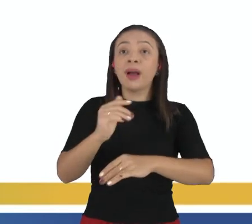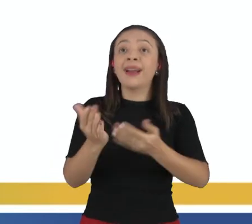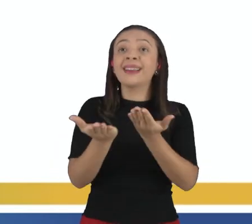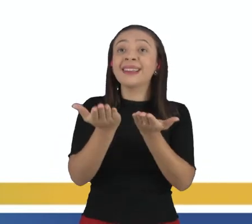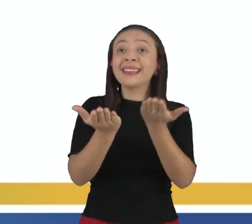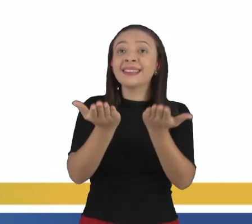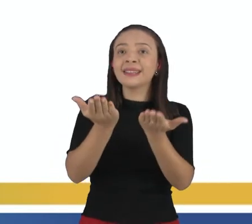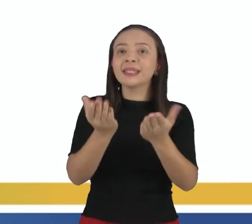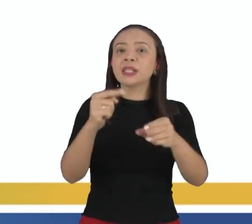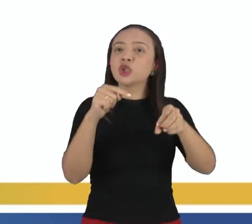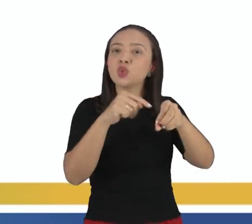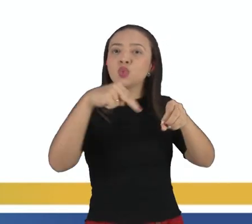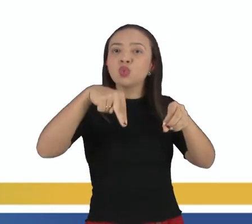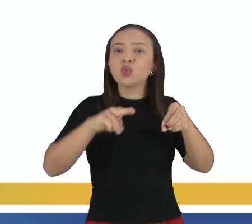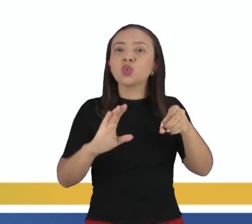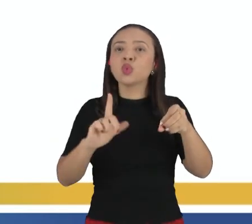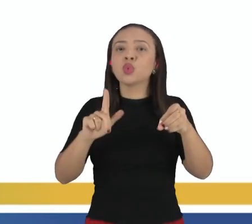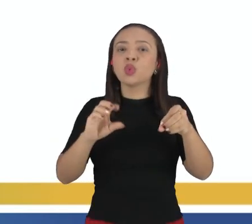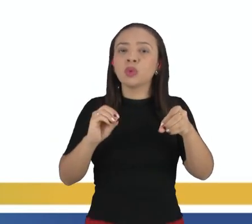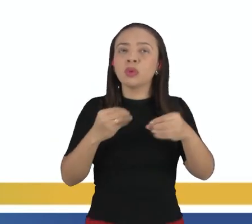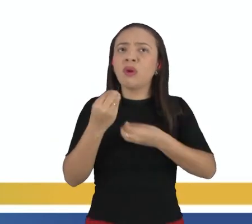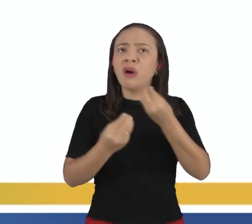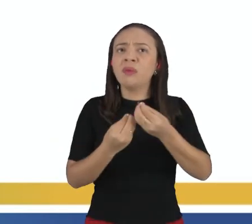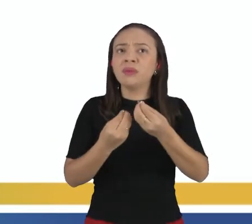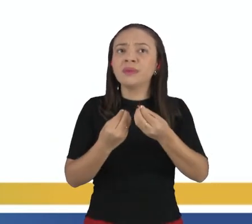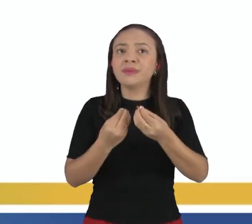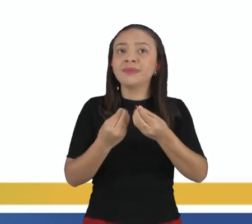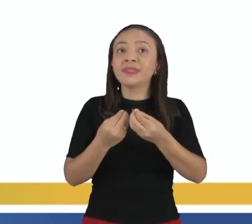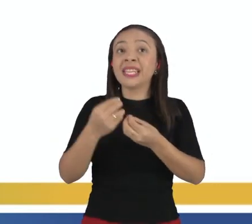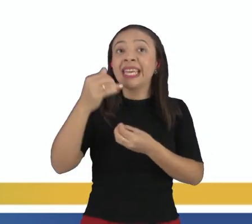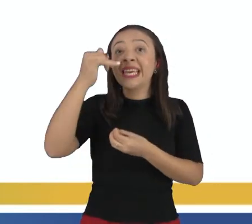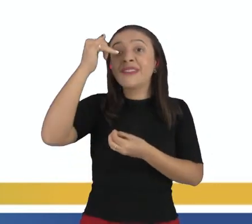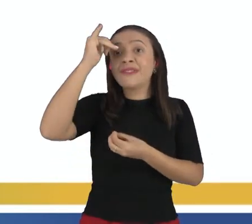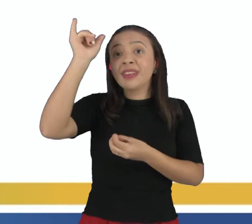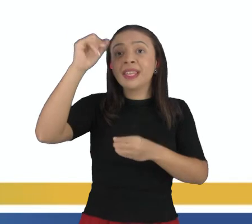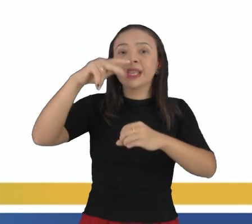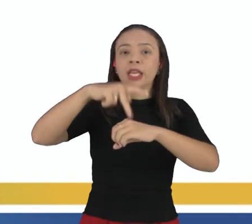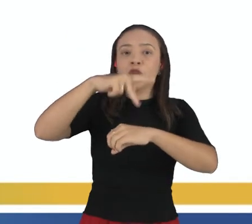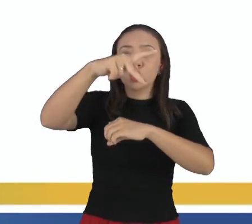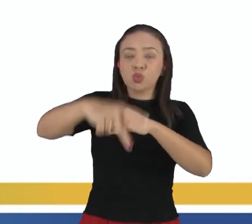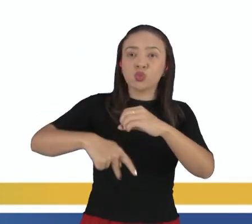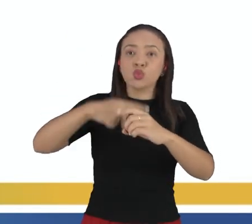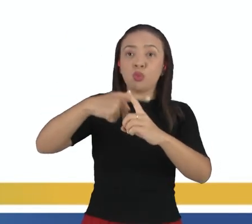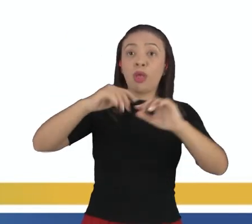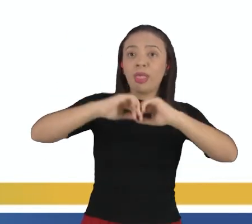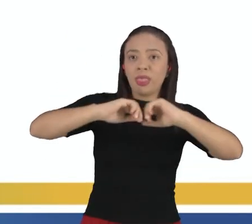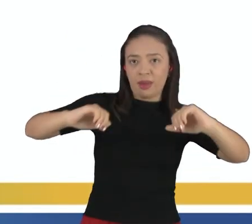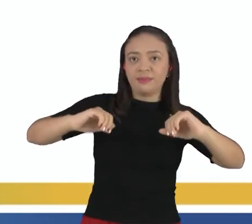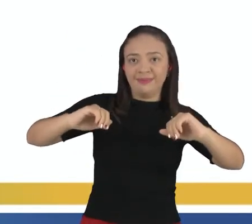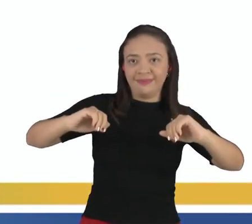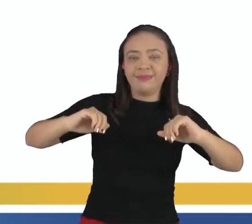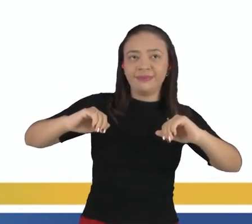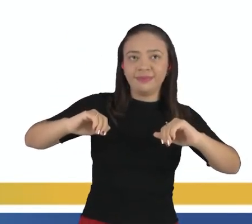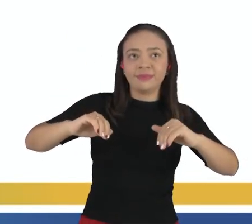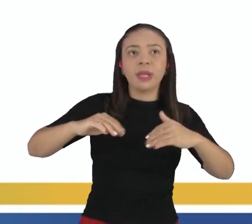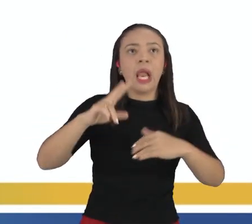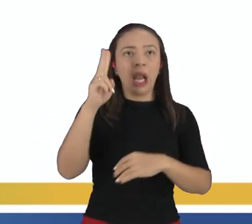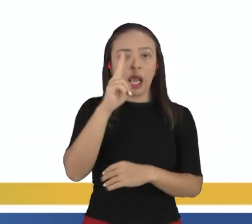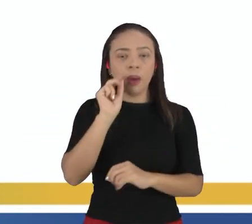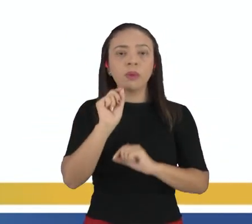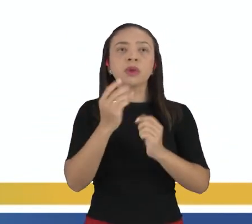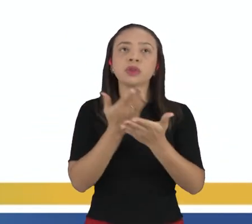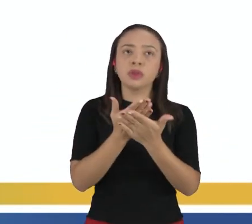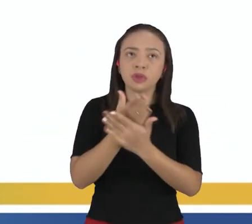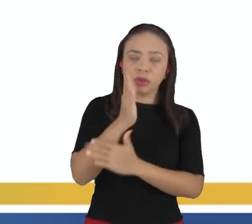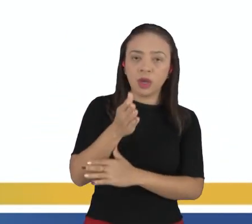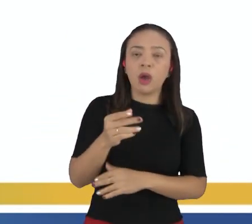núcleo, como? Impedindo a repulsão dos prótons. Como a gente viu, os prótons